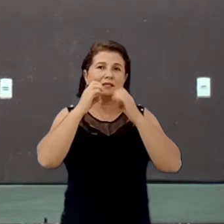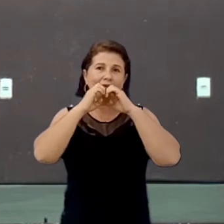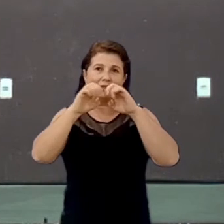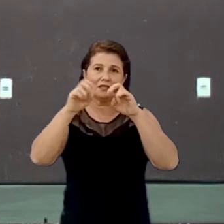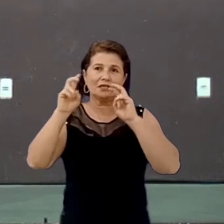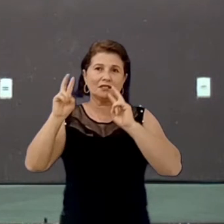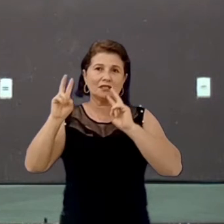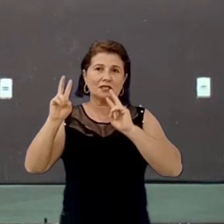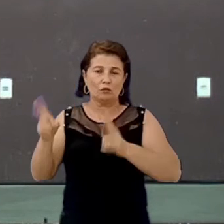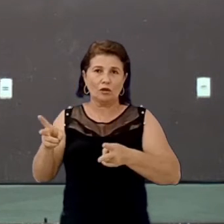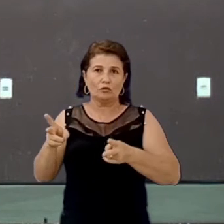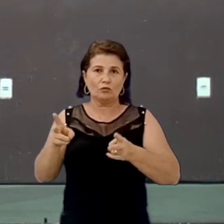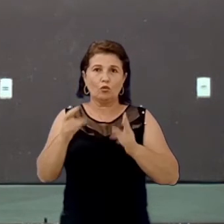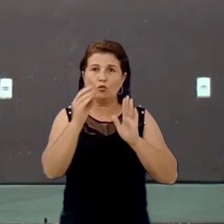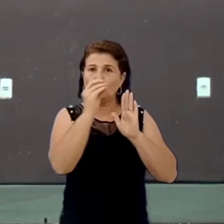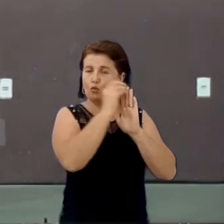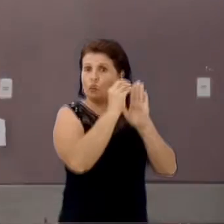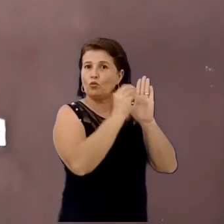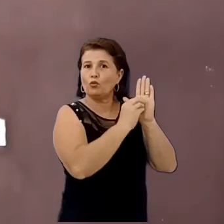O conteúdo é o mesmo.